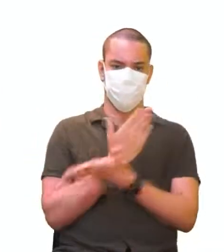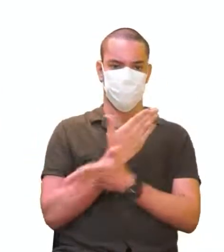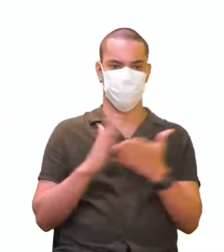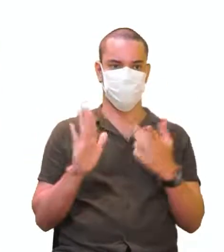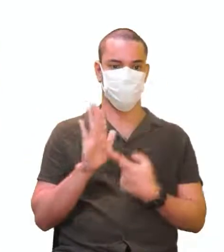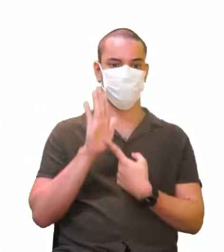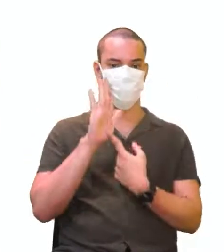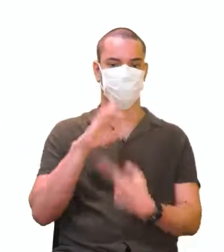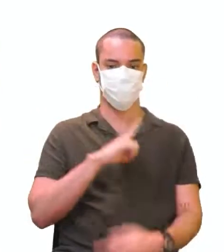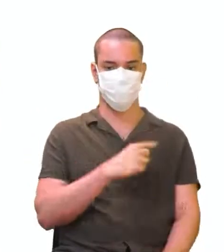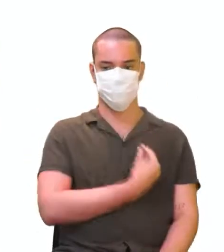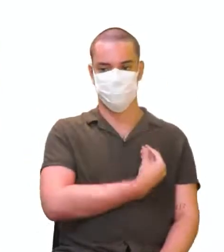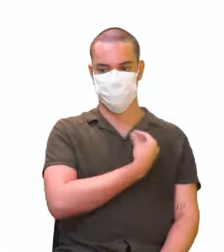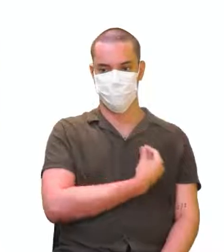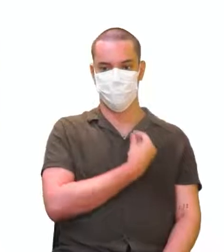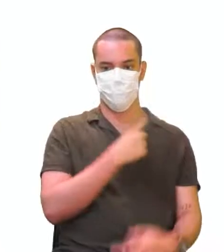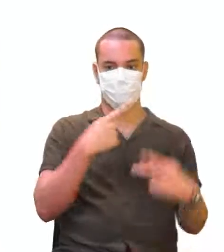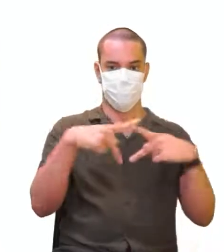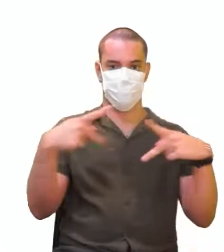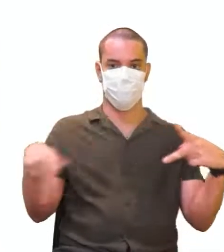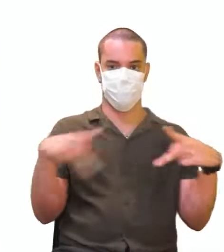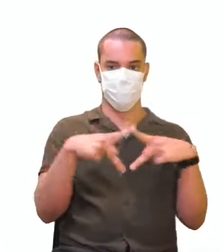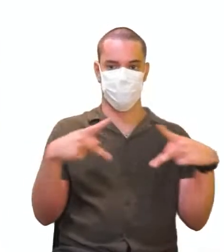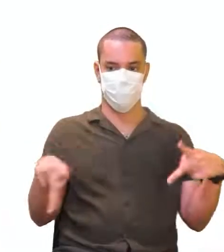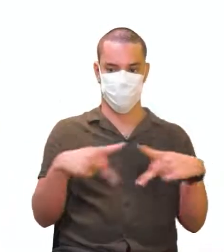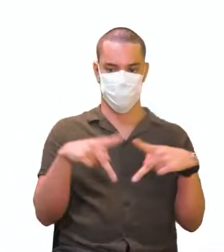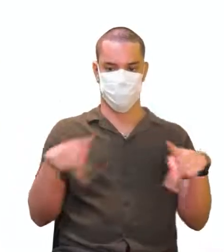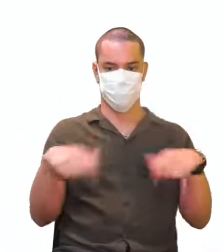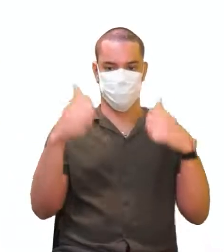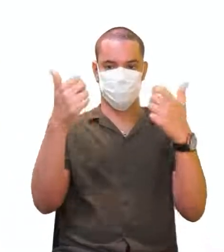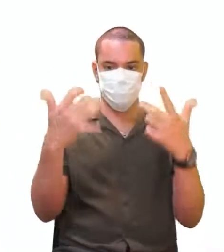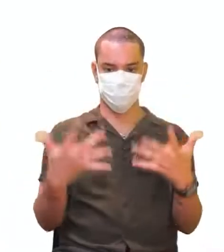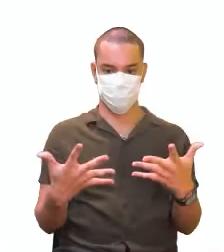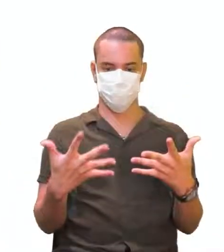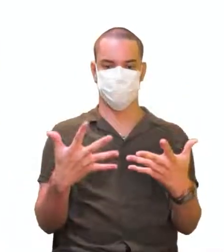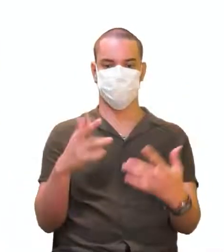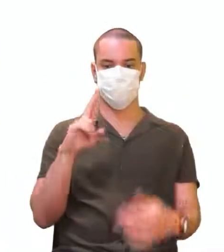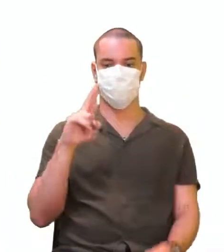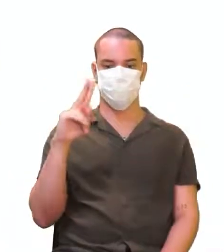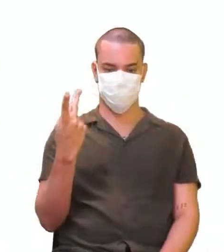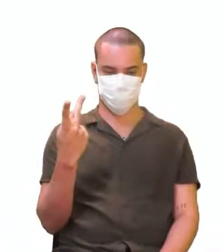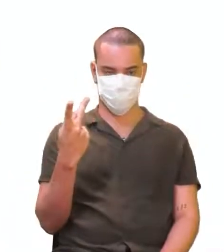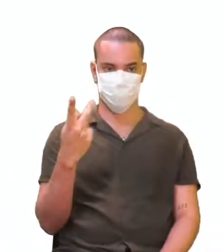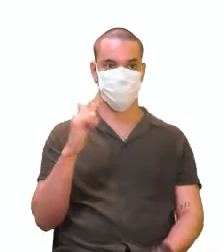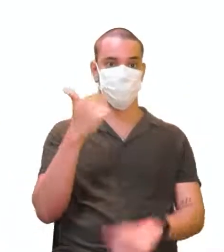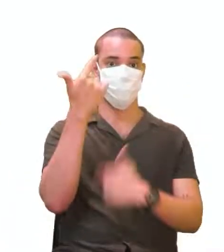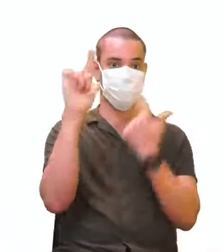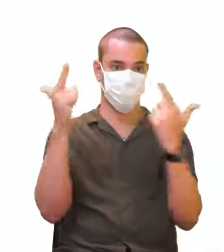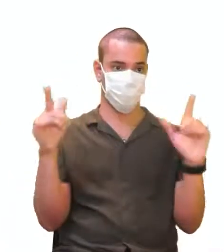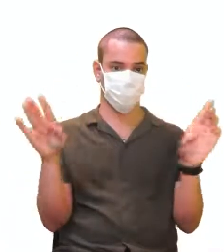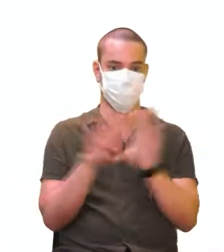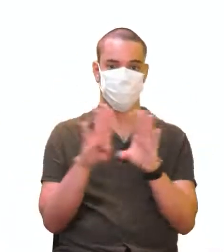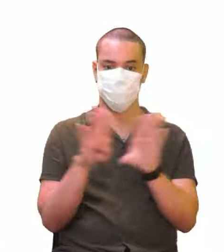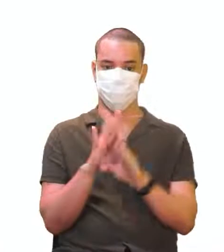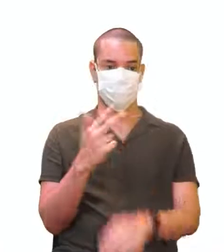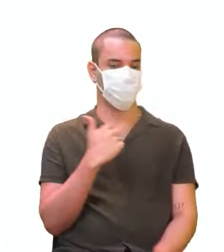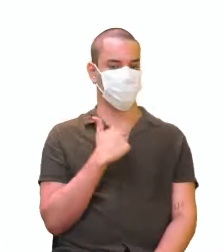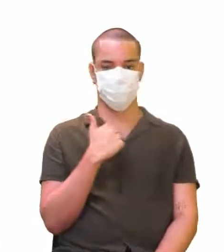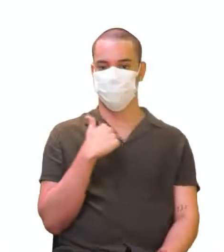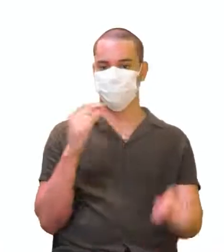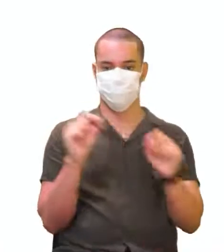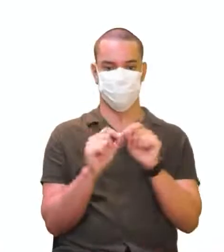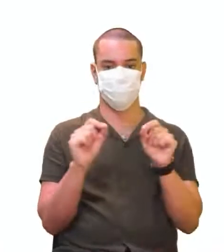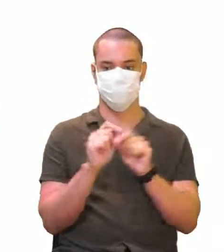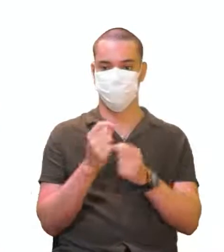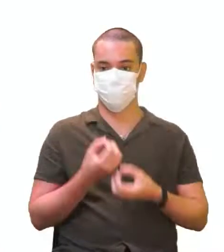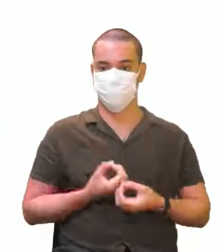sangue, existia uma proteína que ele chamou de fator RH. E alguns outros não produziam essa